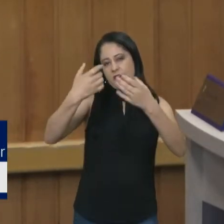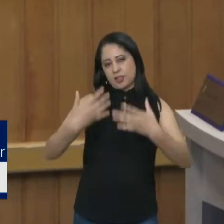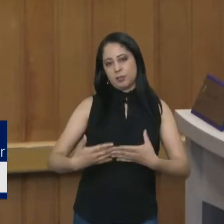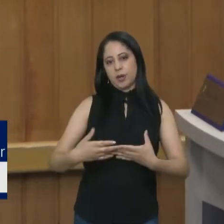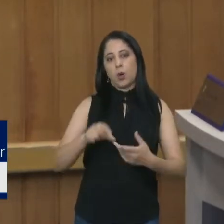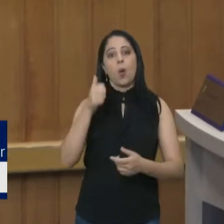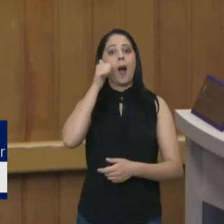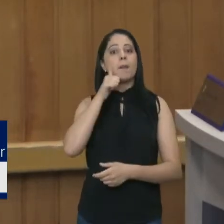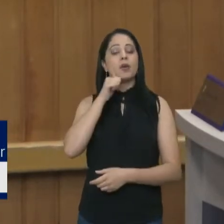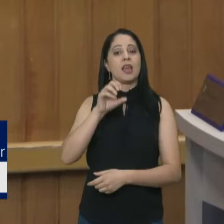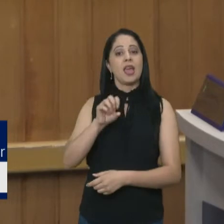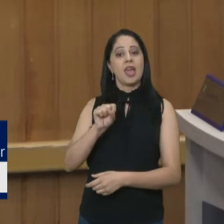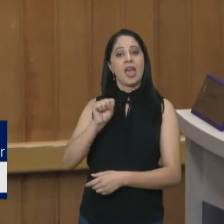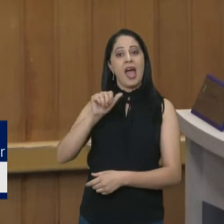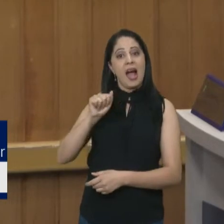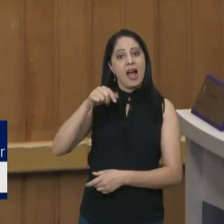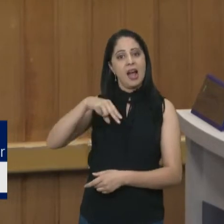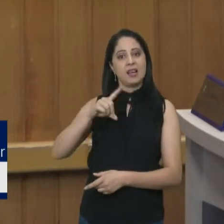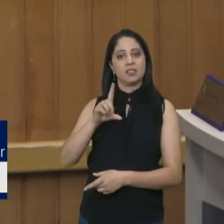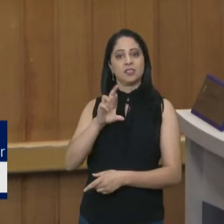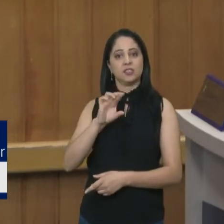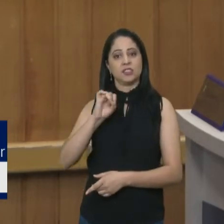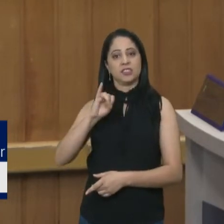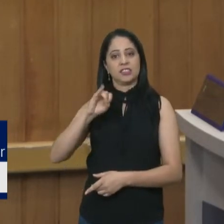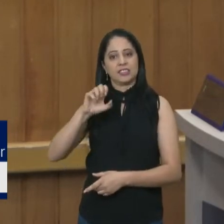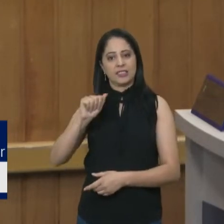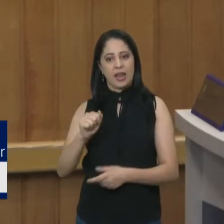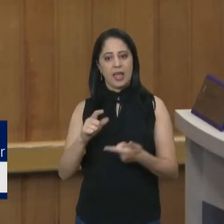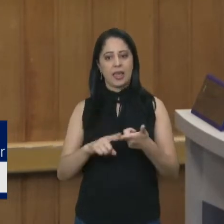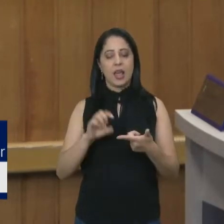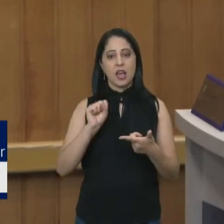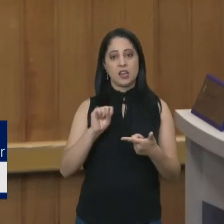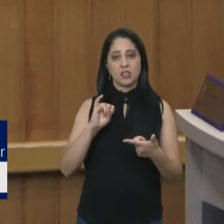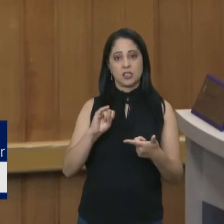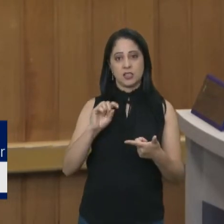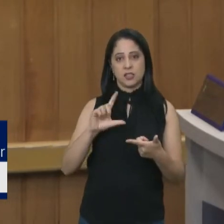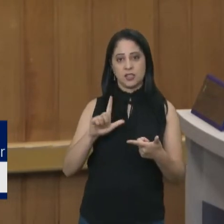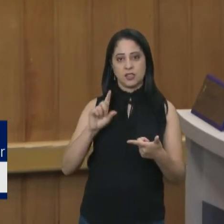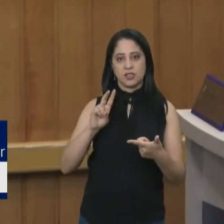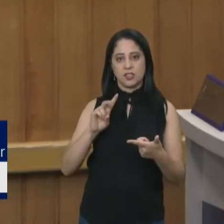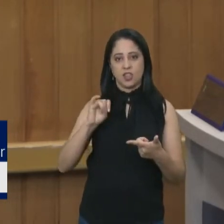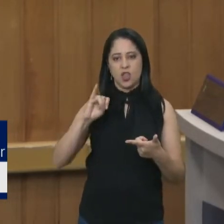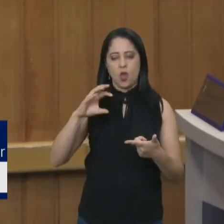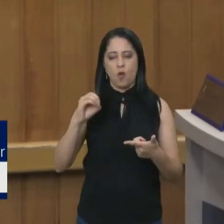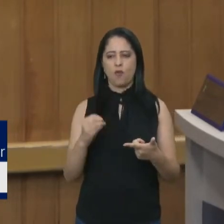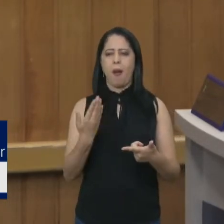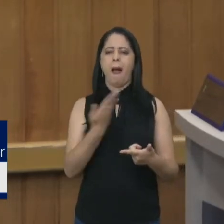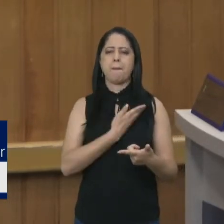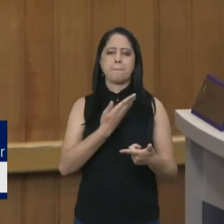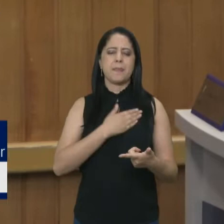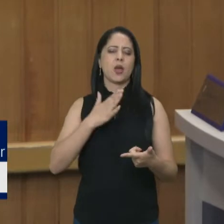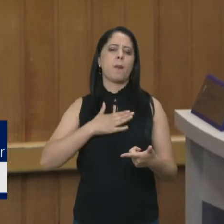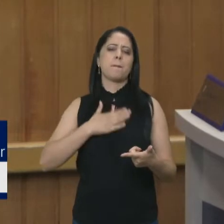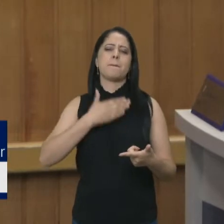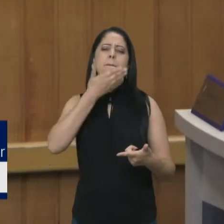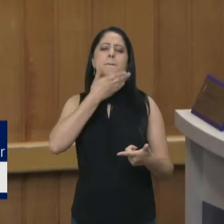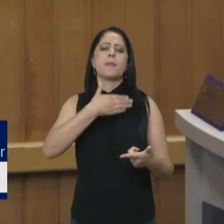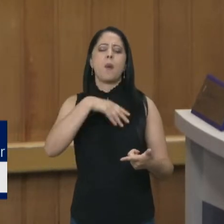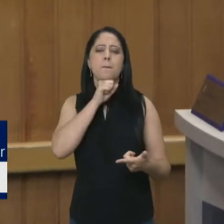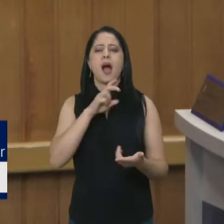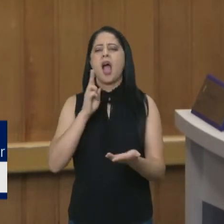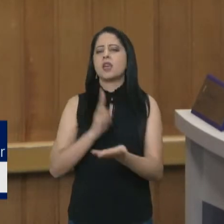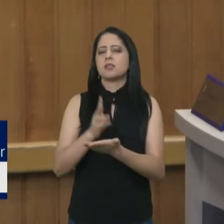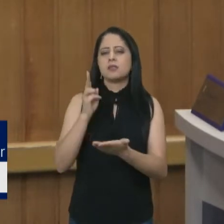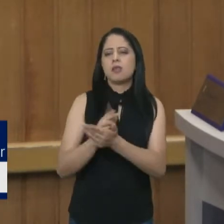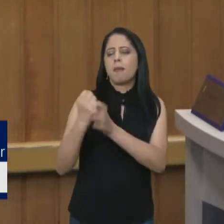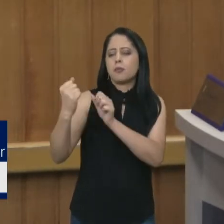Souza Santos, né? Do Ciro Bodezan dos Santos, grande amigo, amigo do meu pai também. Sempre esteve presente